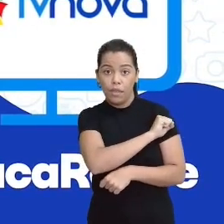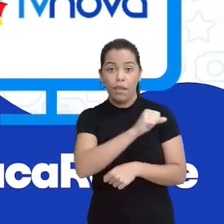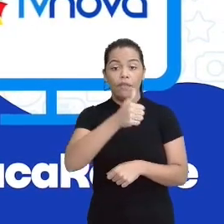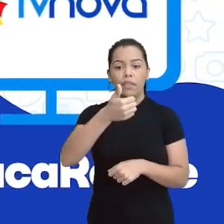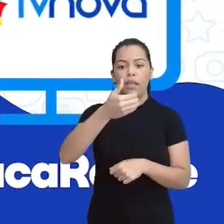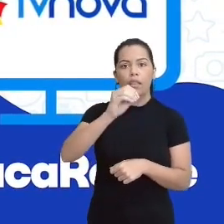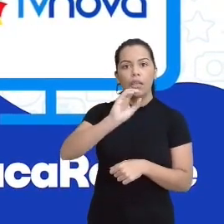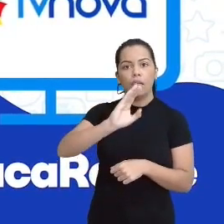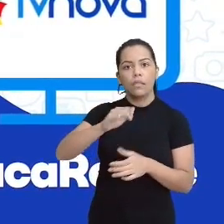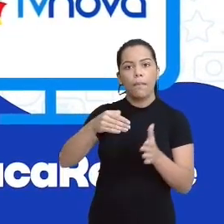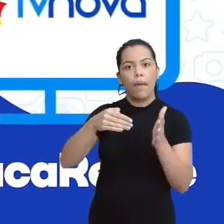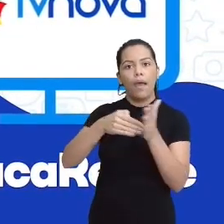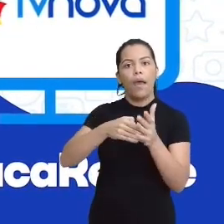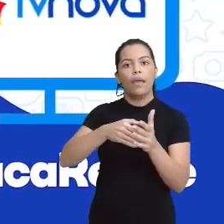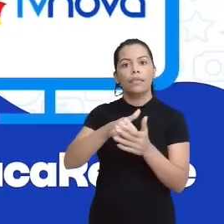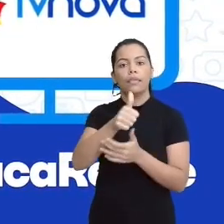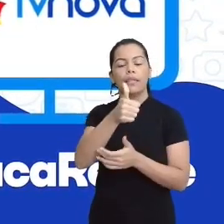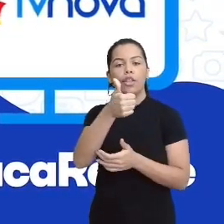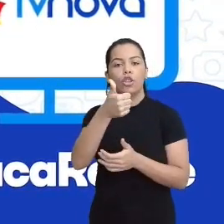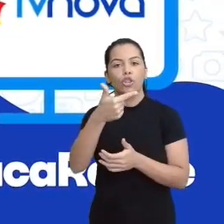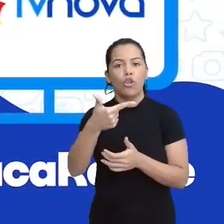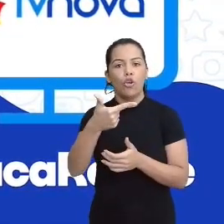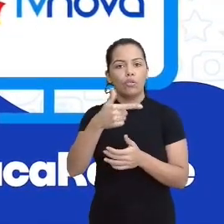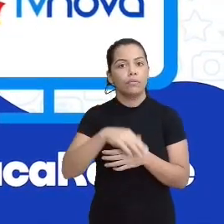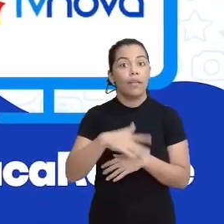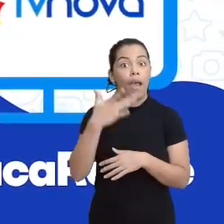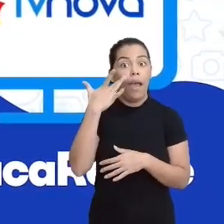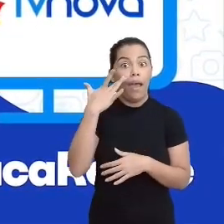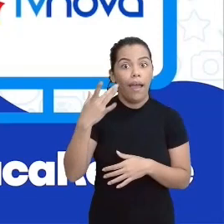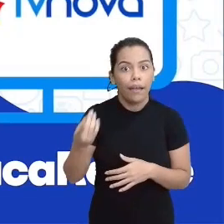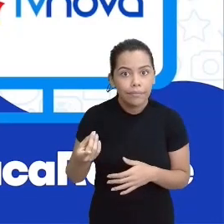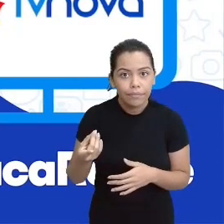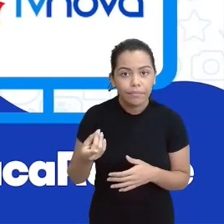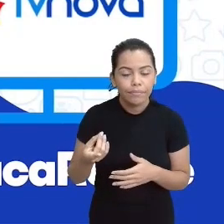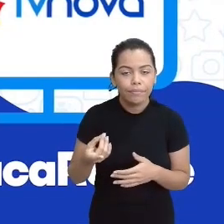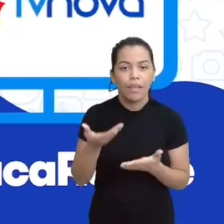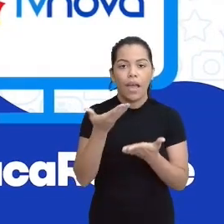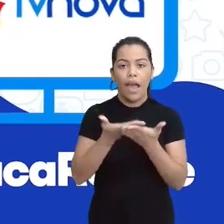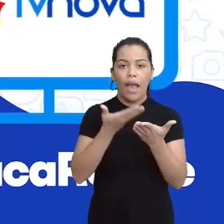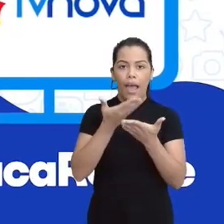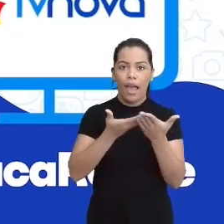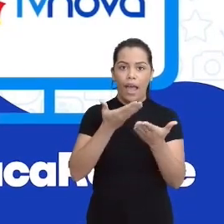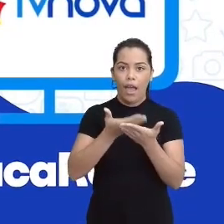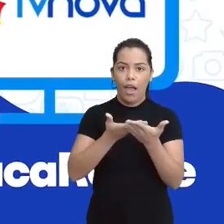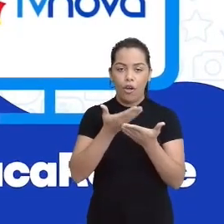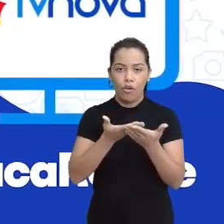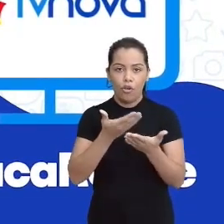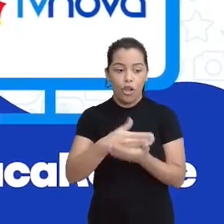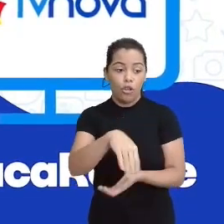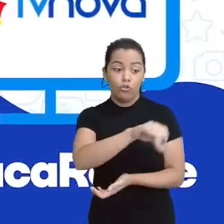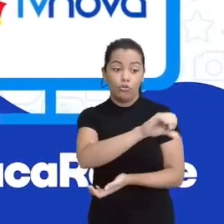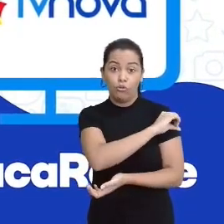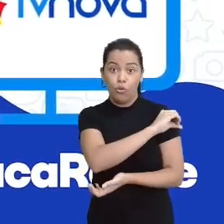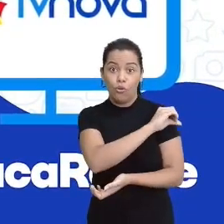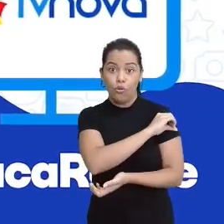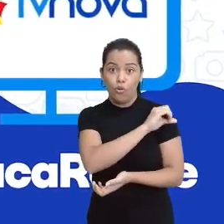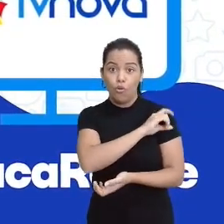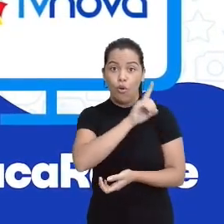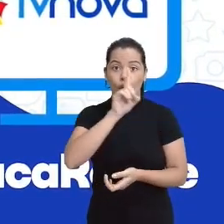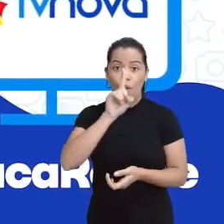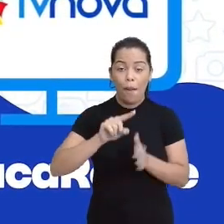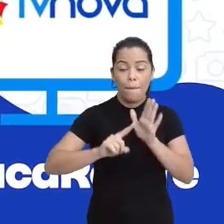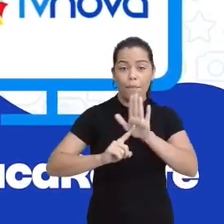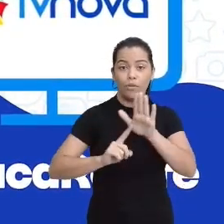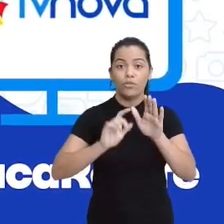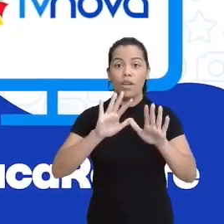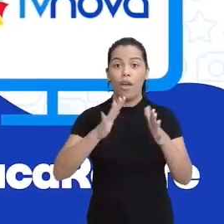ao meio-dia. Atenção! As aulas para os estudantes do 9º ano do ensino fundamental, anos finais, serão exibidas na